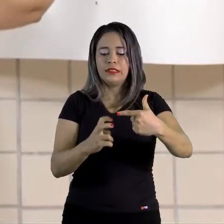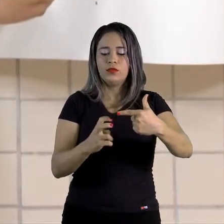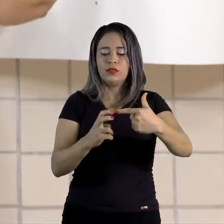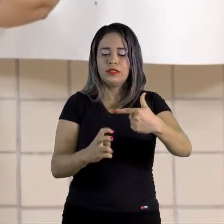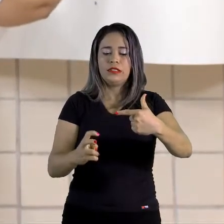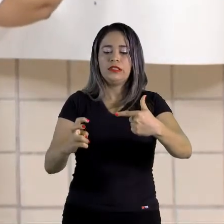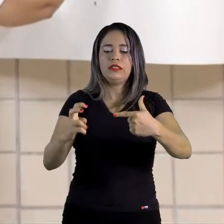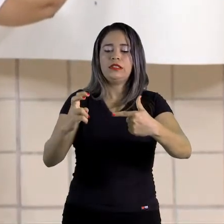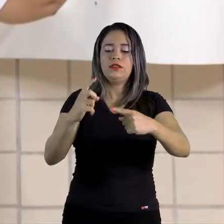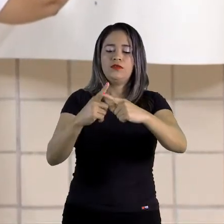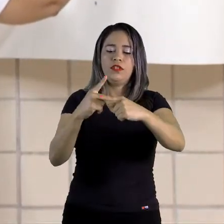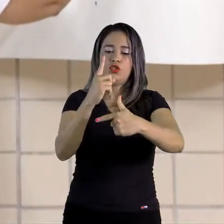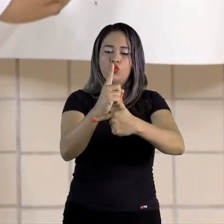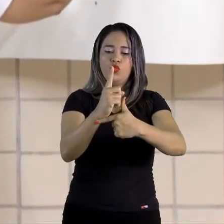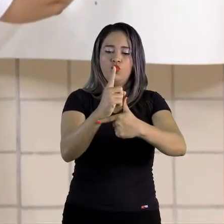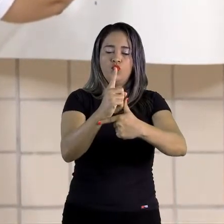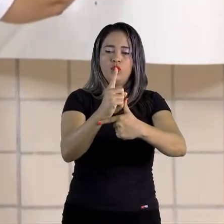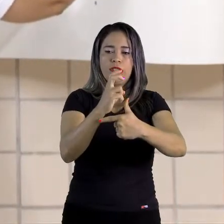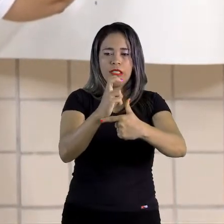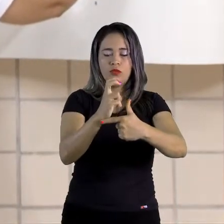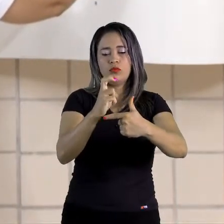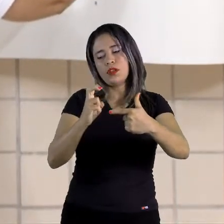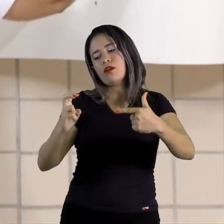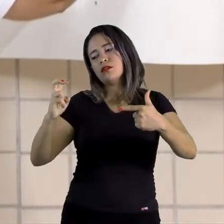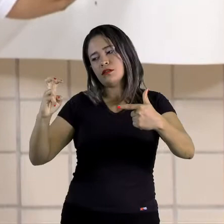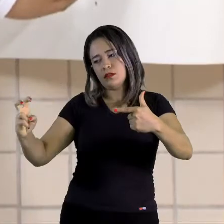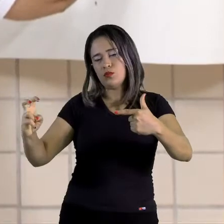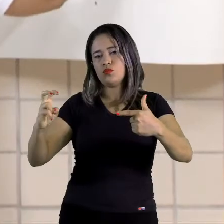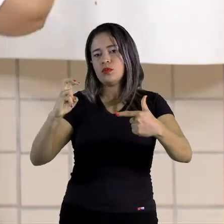5 laranjas.